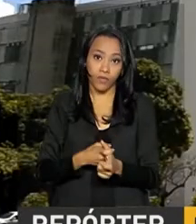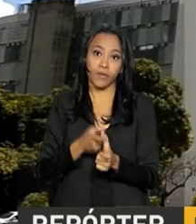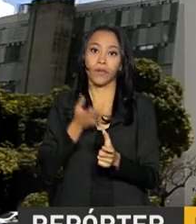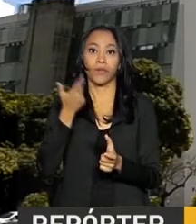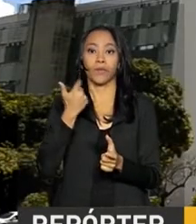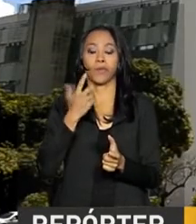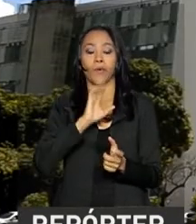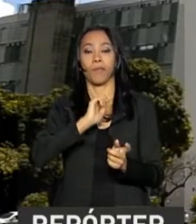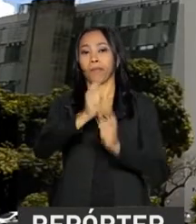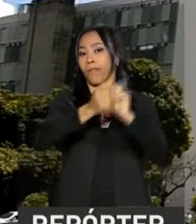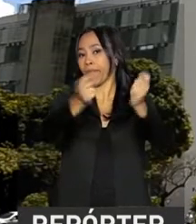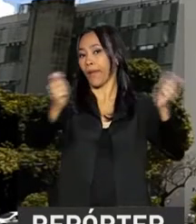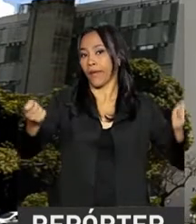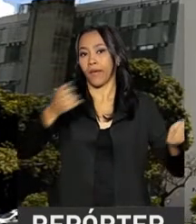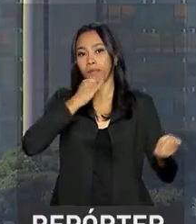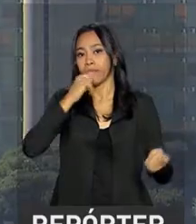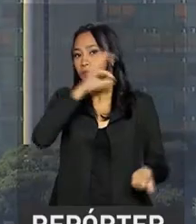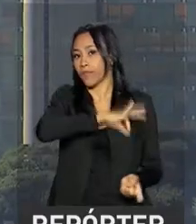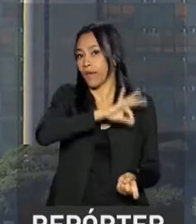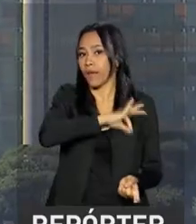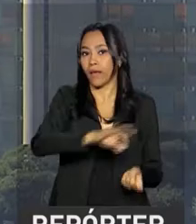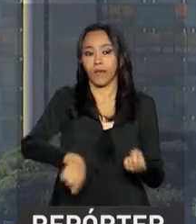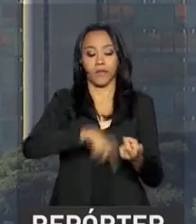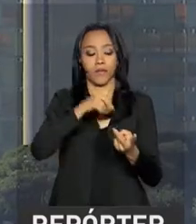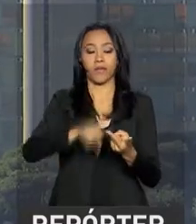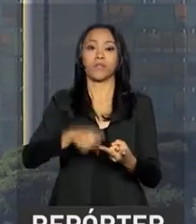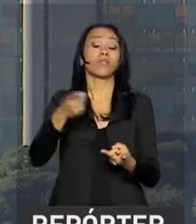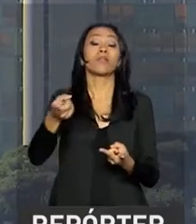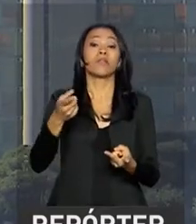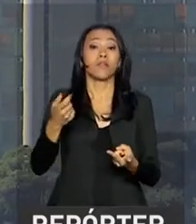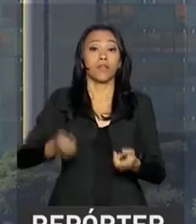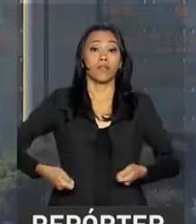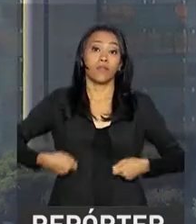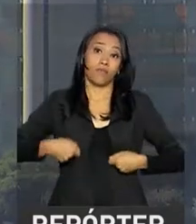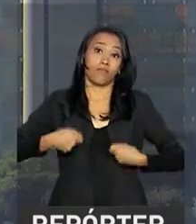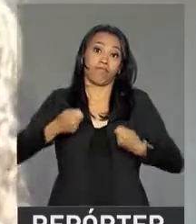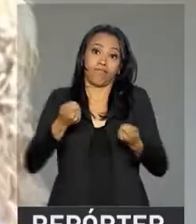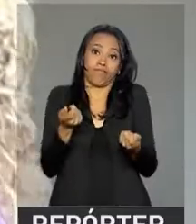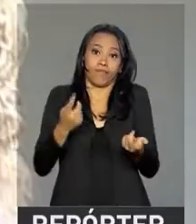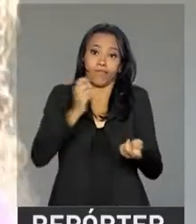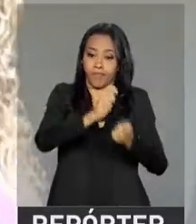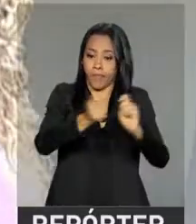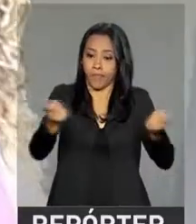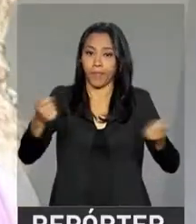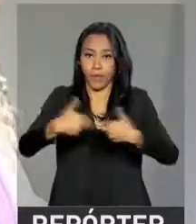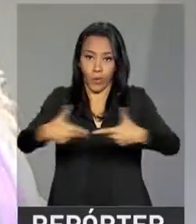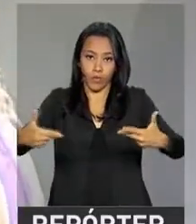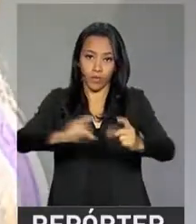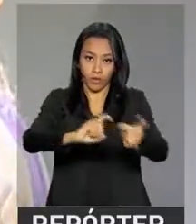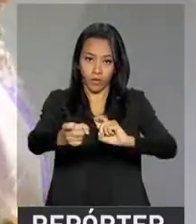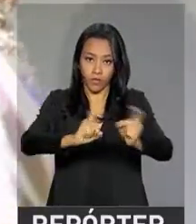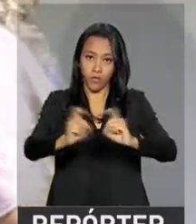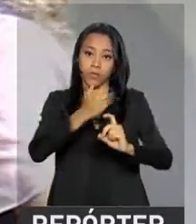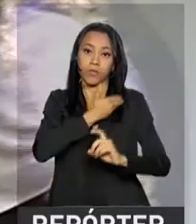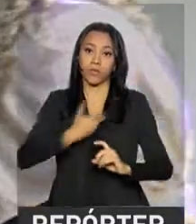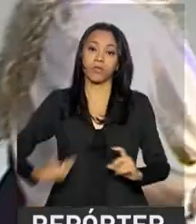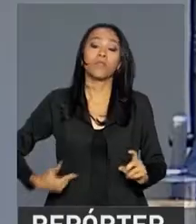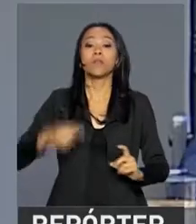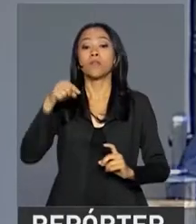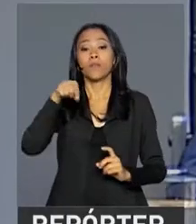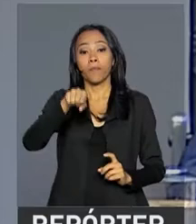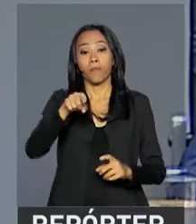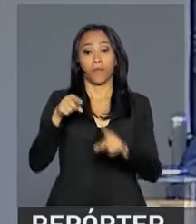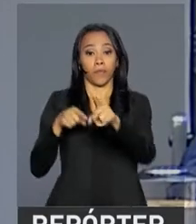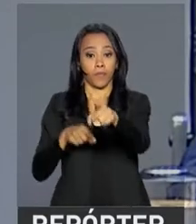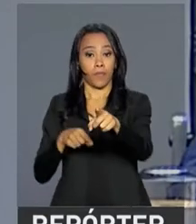correntes como salários e despesas de manutenção da máquina pública nesta segunda feira o ministro da fazenda